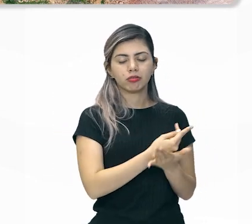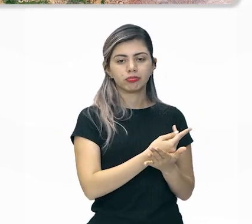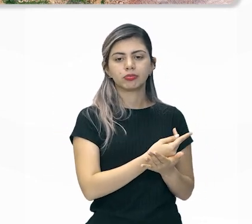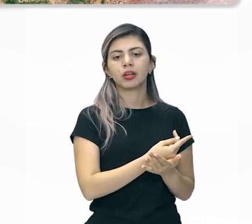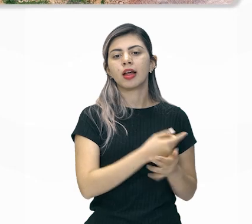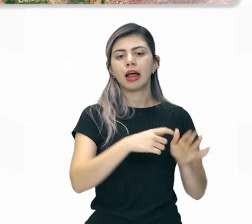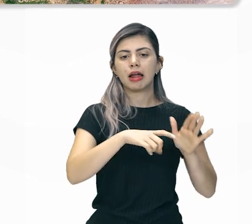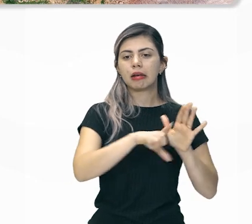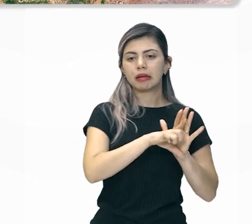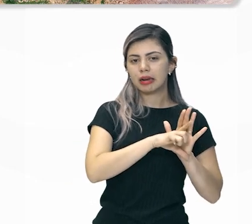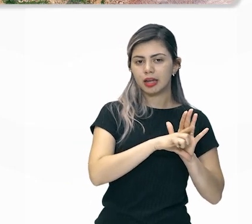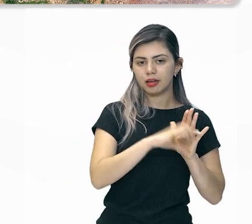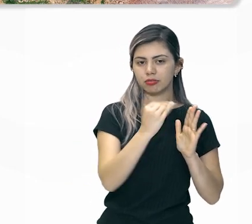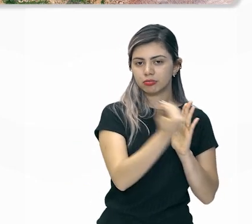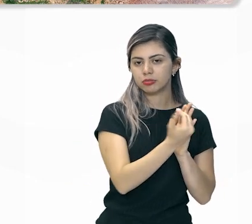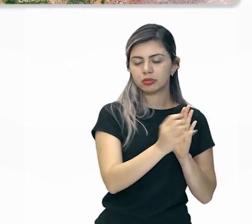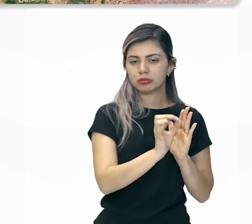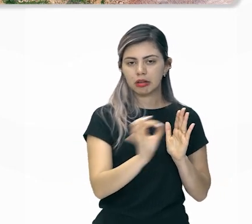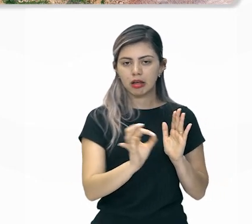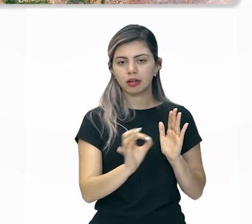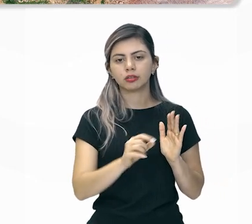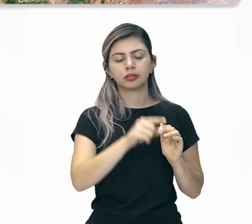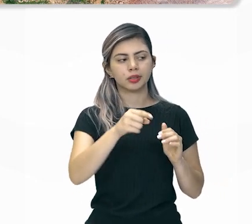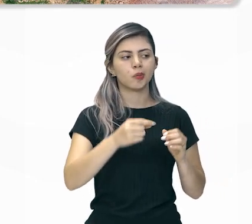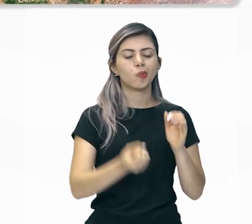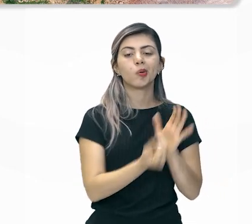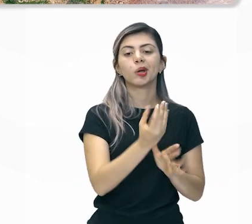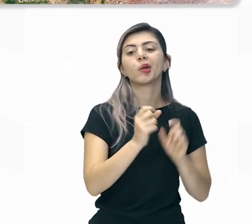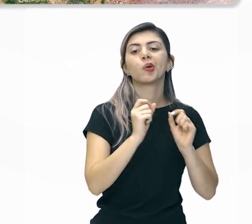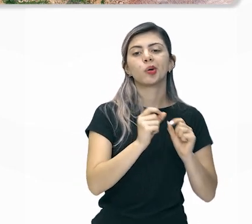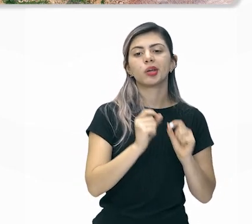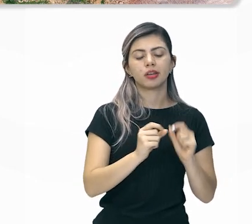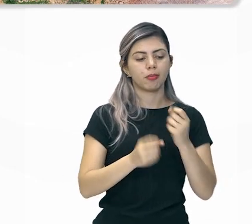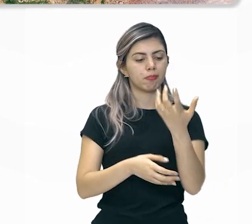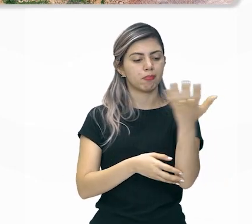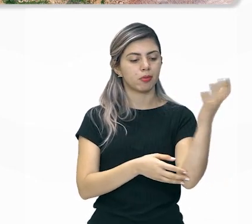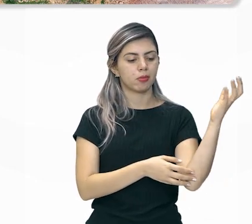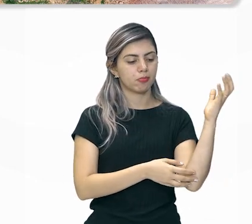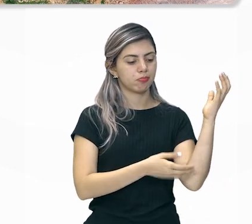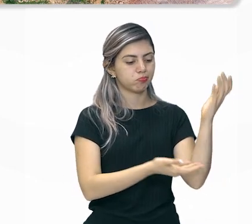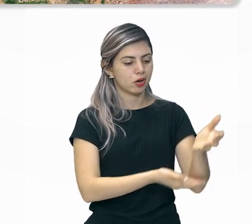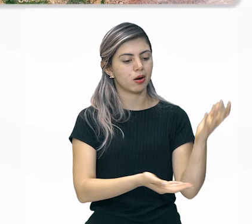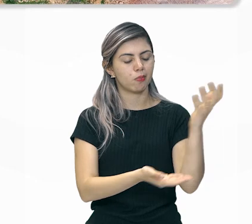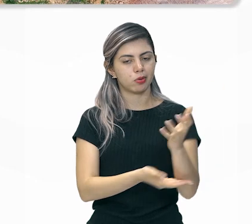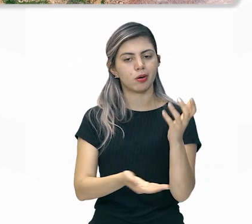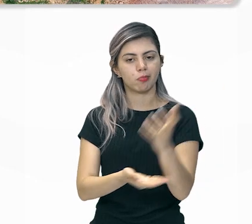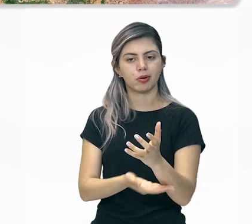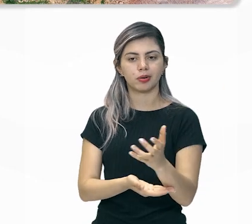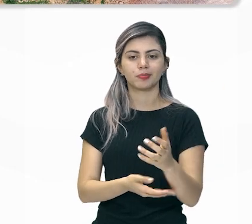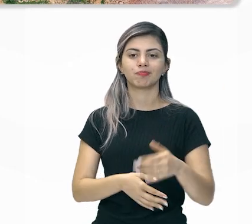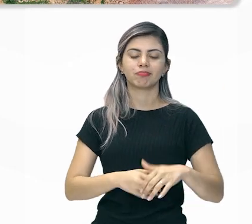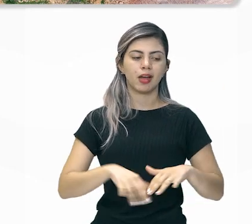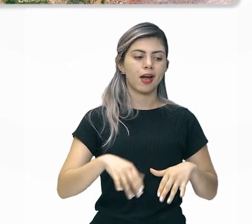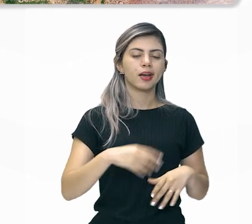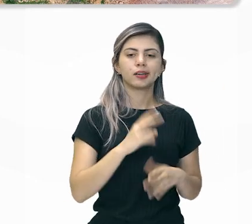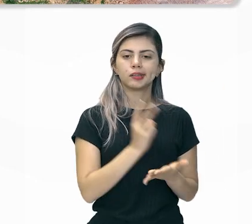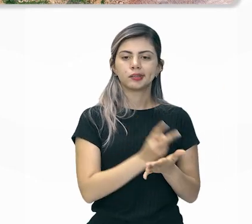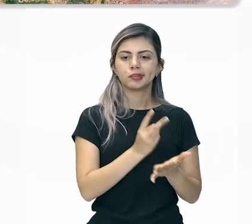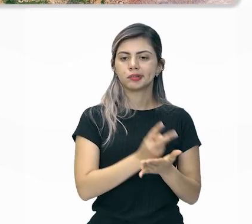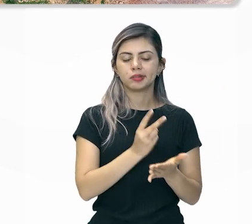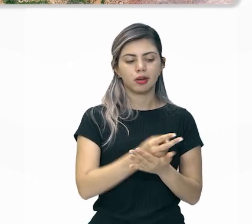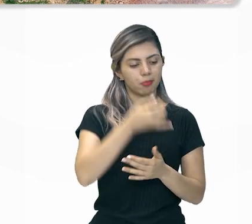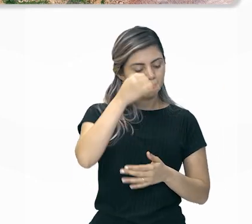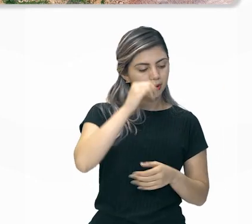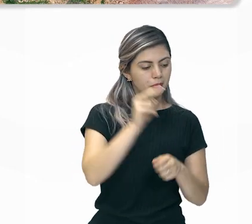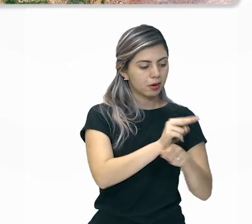são abertas e começam a criar ali, depois legaliza aquele negócio ali, e aí vai abrindo os pastos, e aí vai